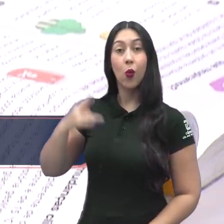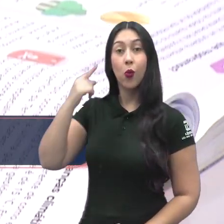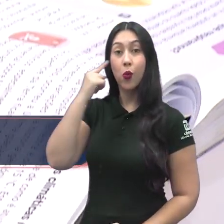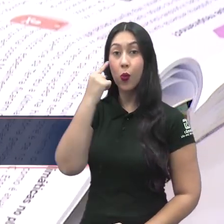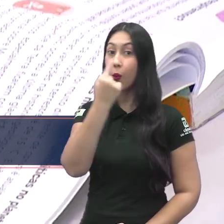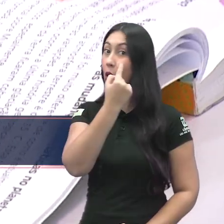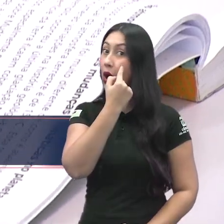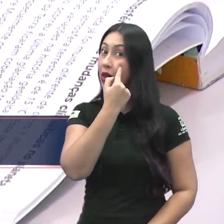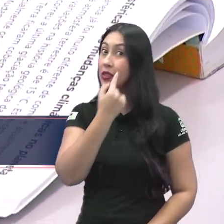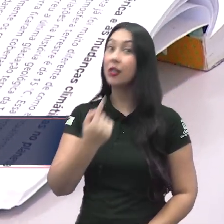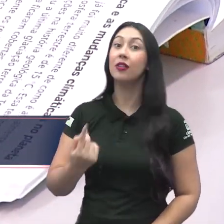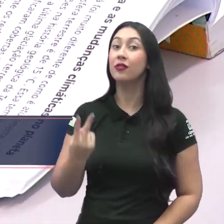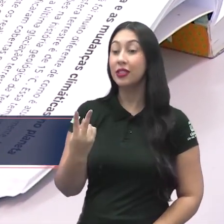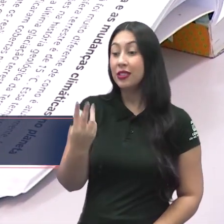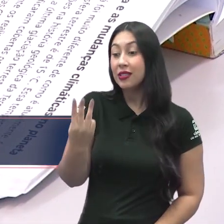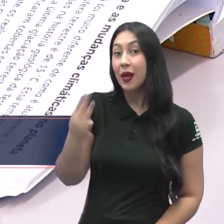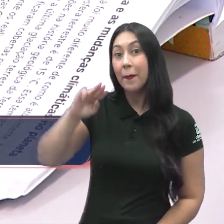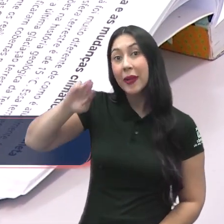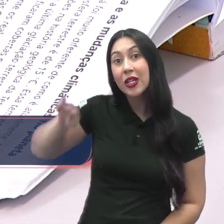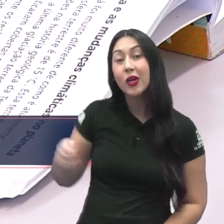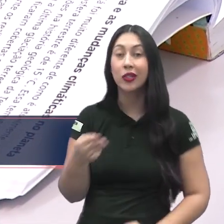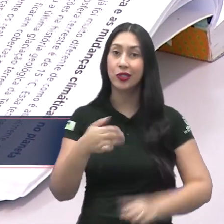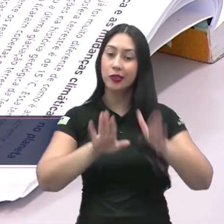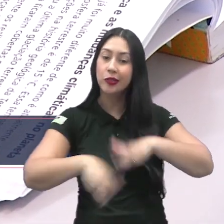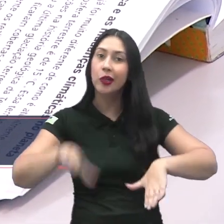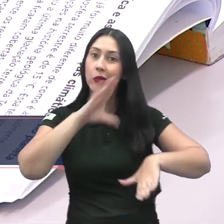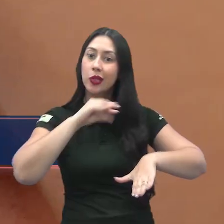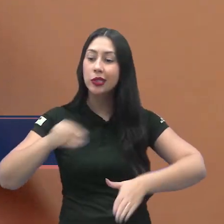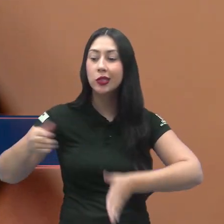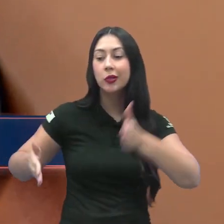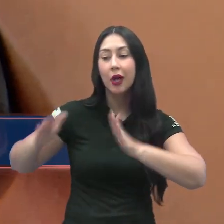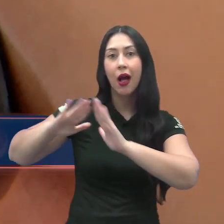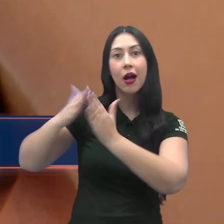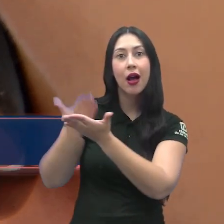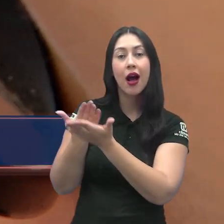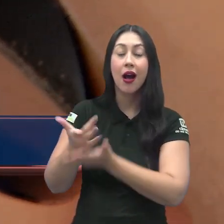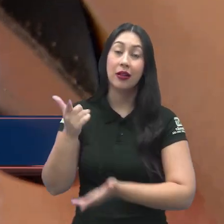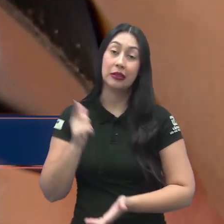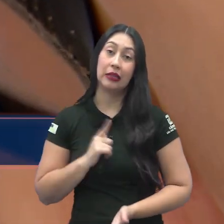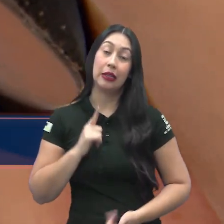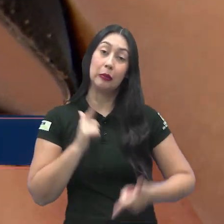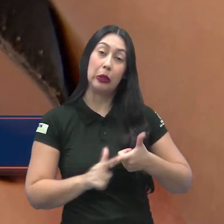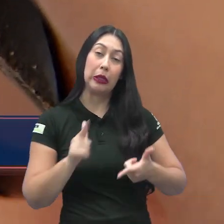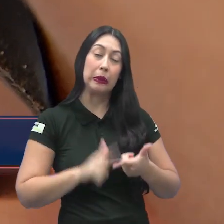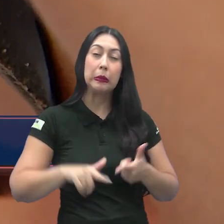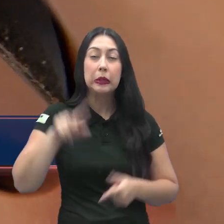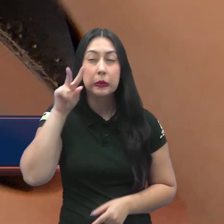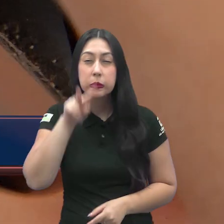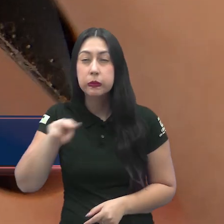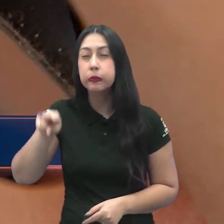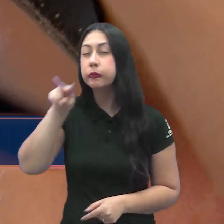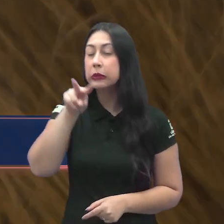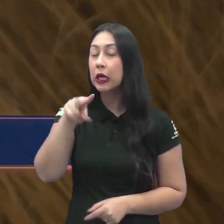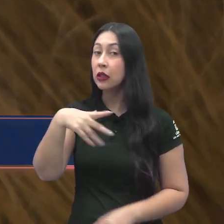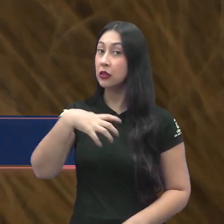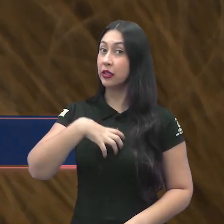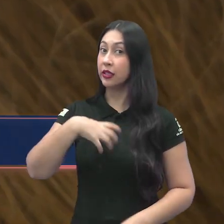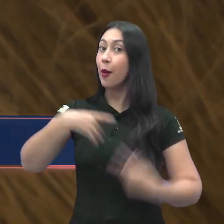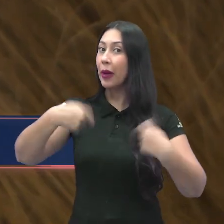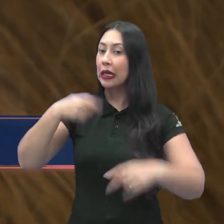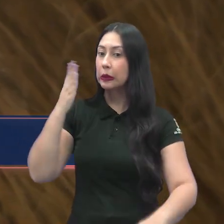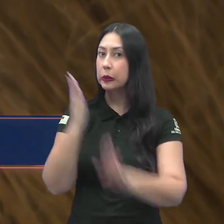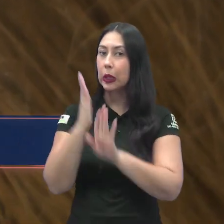23 milhões de crianças e adolescentes em idade escolar no Brasil têm algum problema de visão. Sintomas devem